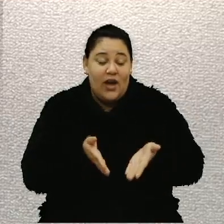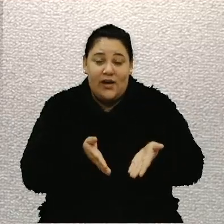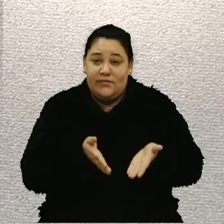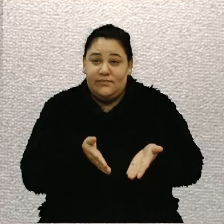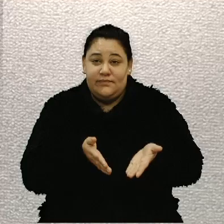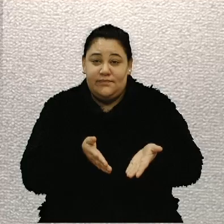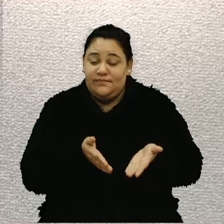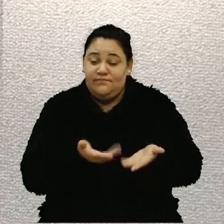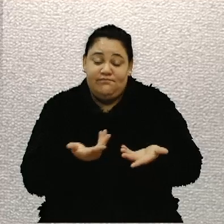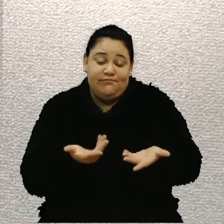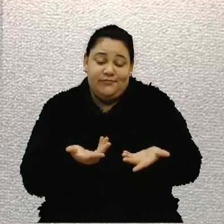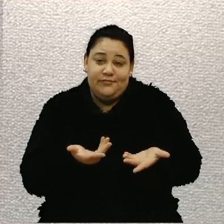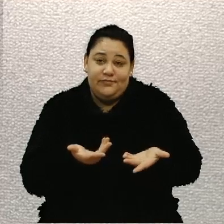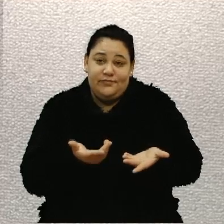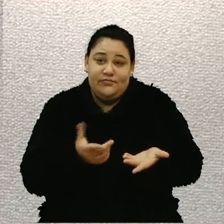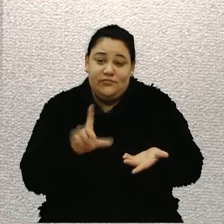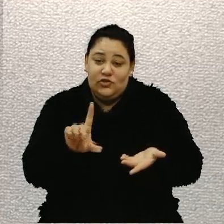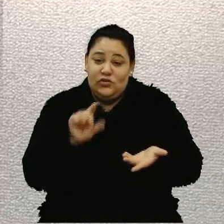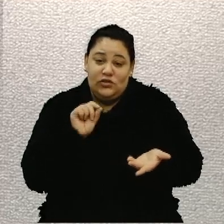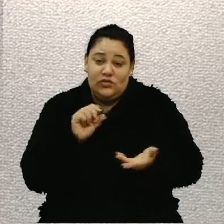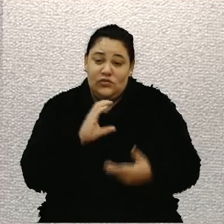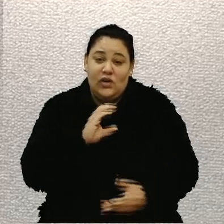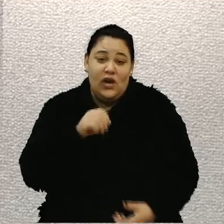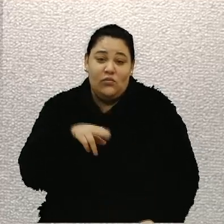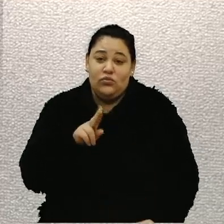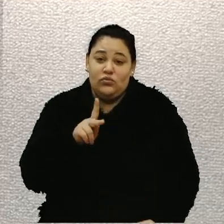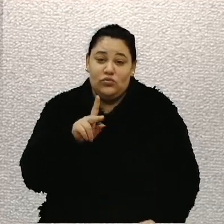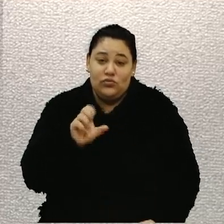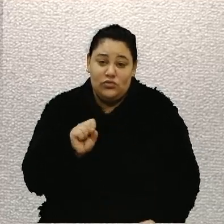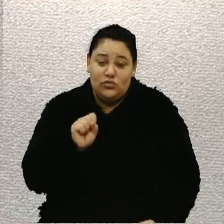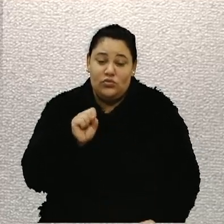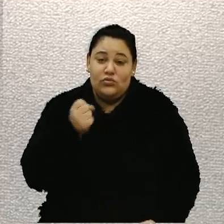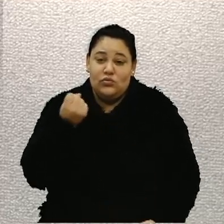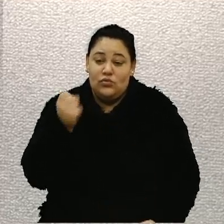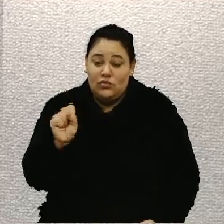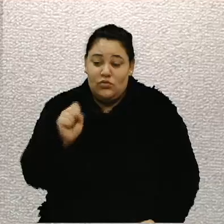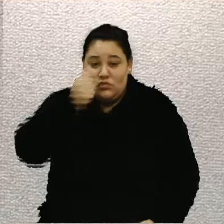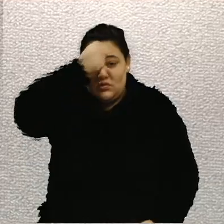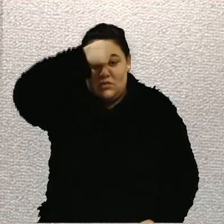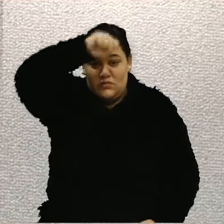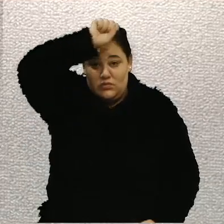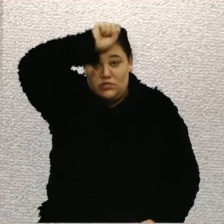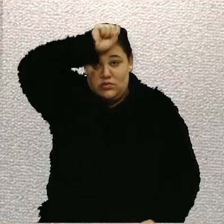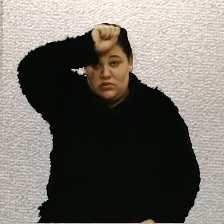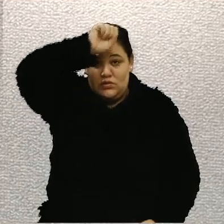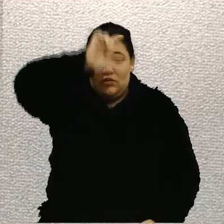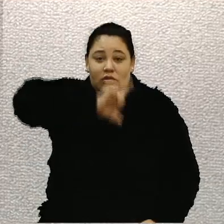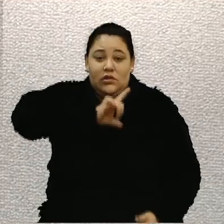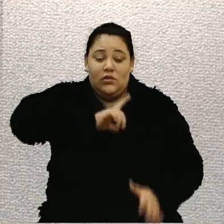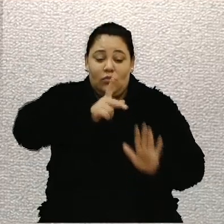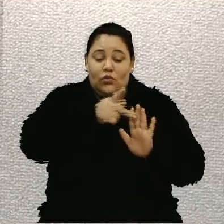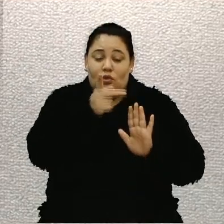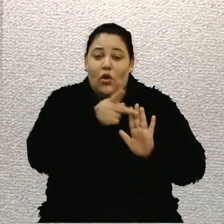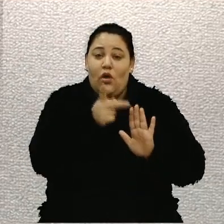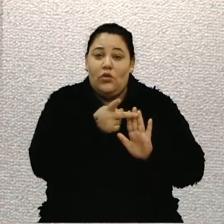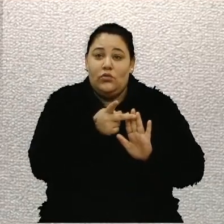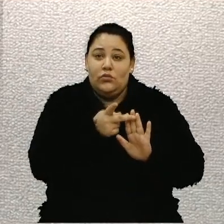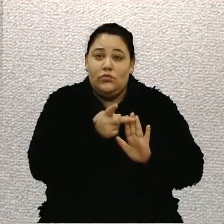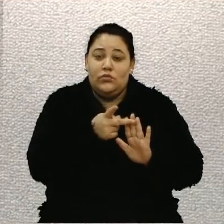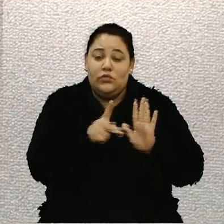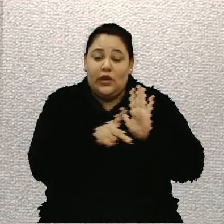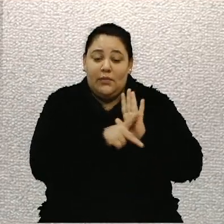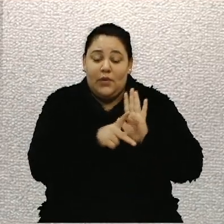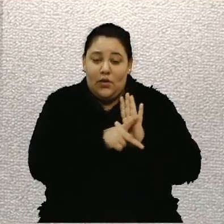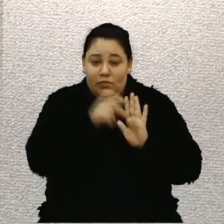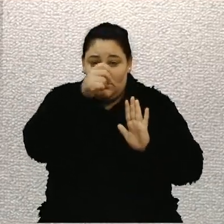praticamente acertado, que será no Campus 8 da UX, inclusive com um protocolo da própria Universidade de Caxias do Sul cedendo aquele